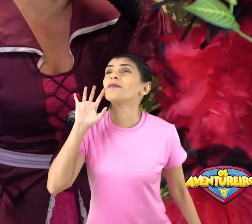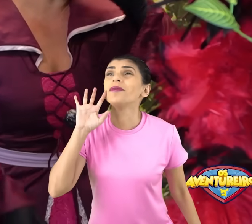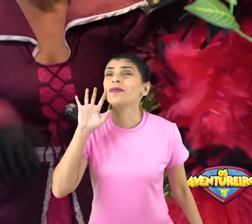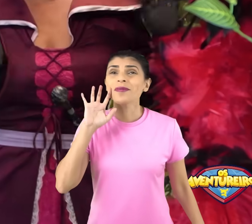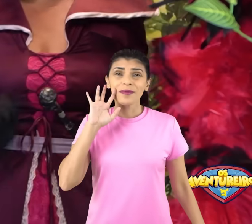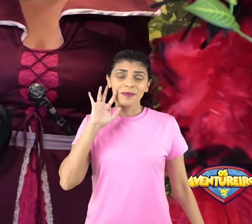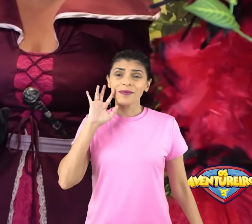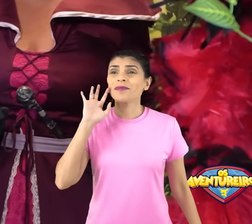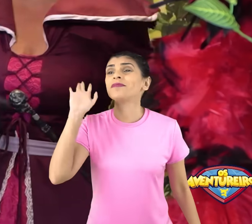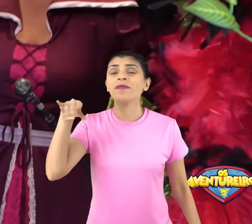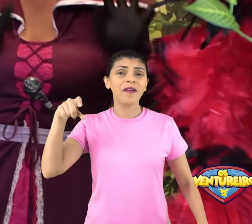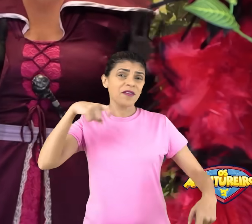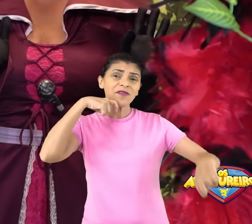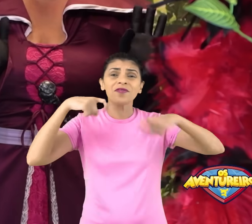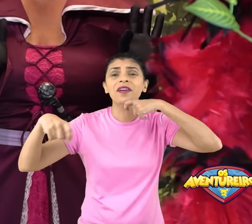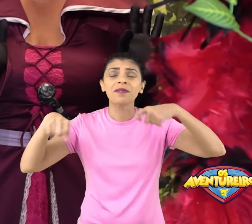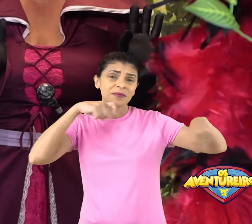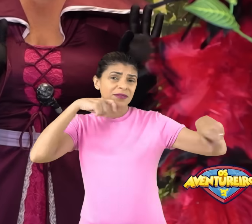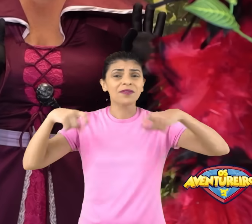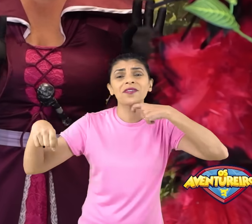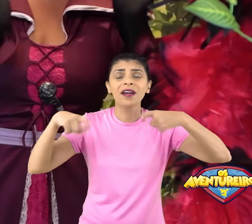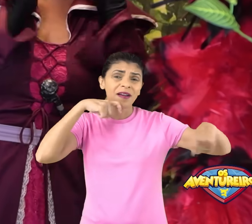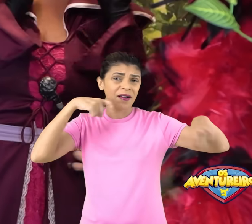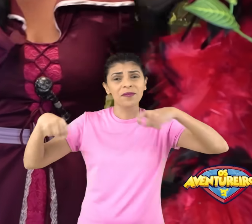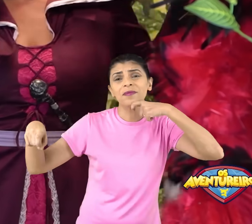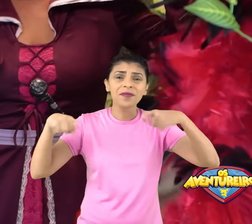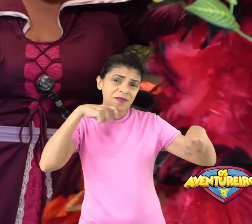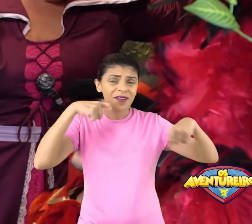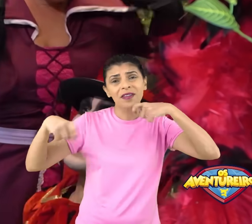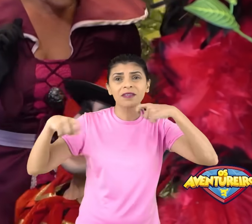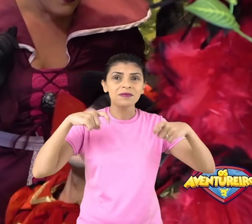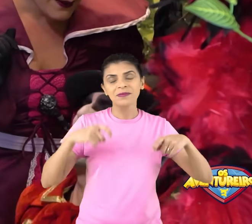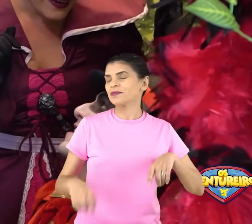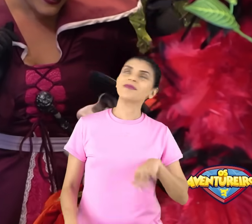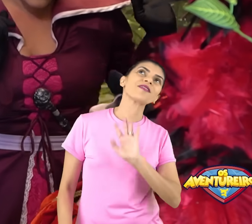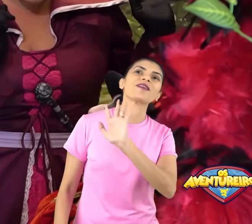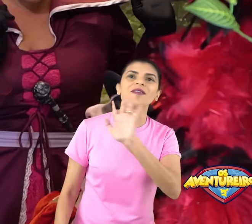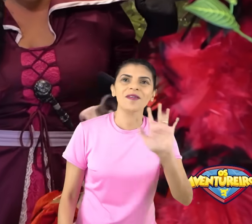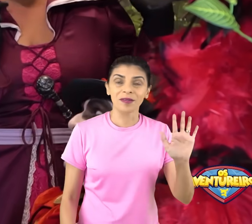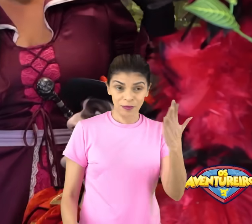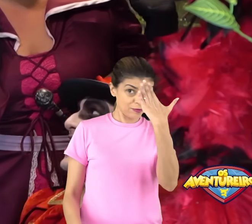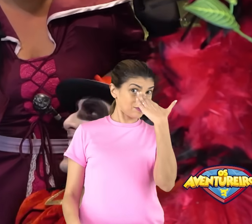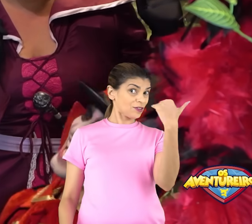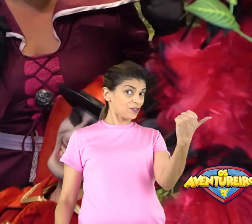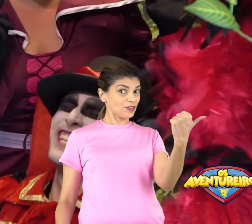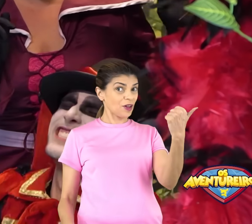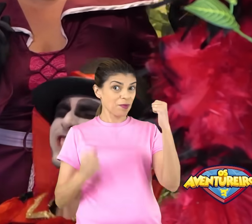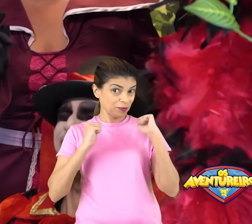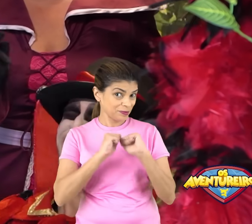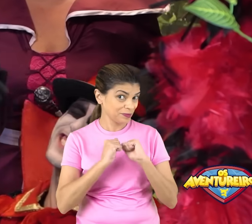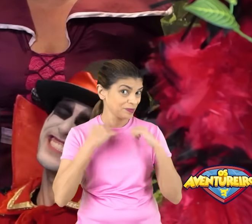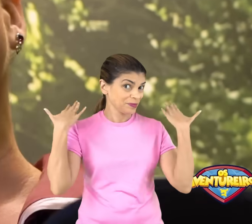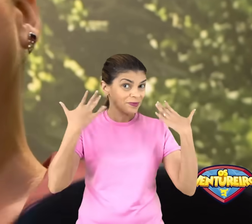Vampi! Vampi! Vampi! Oi! Me chamou Pandinha!